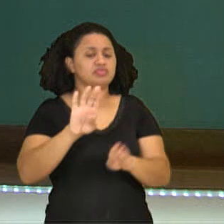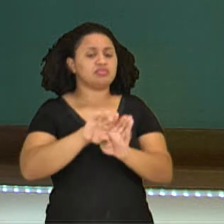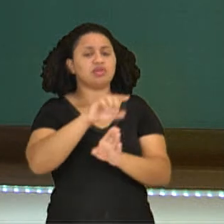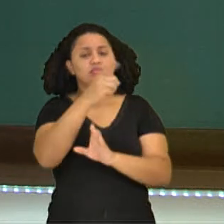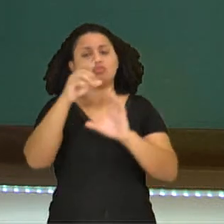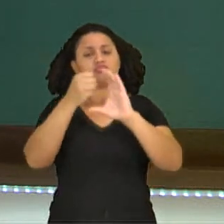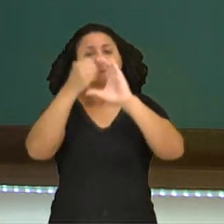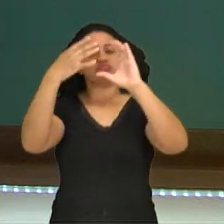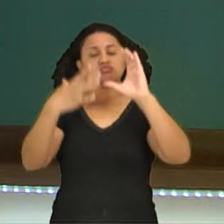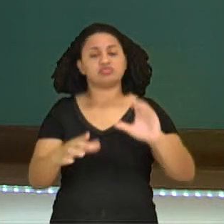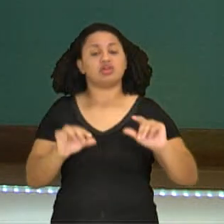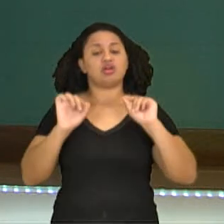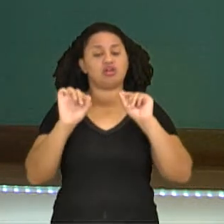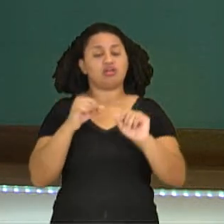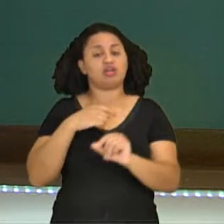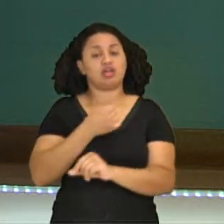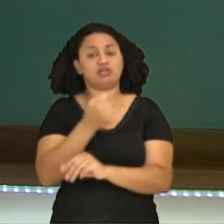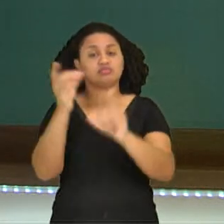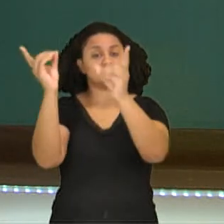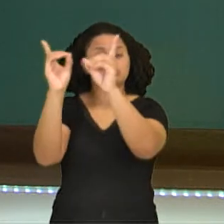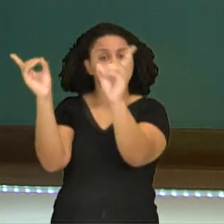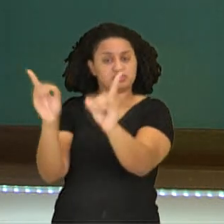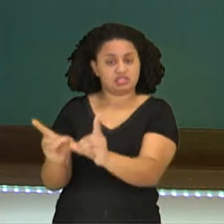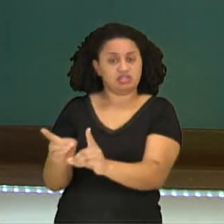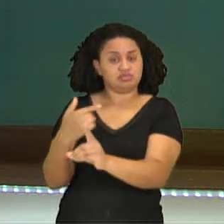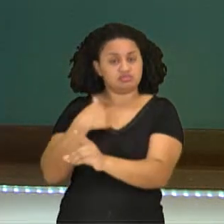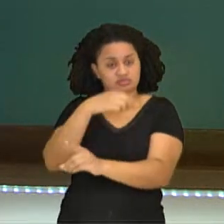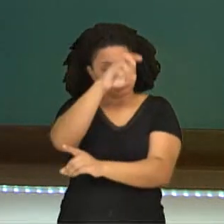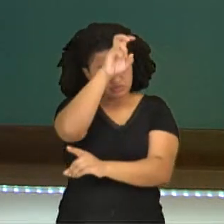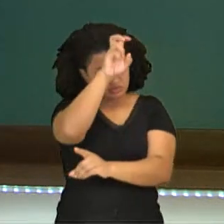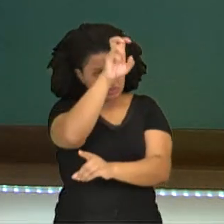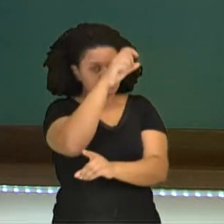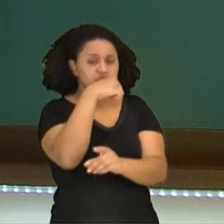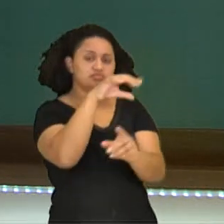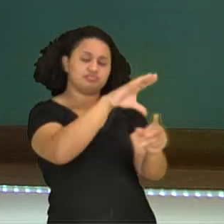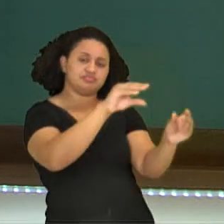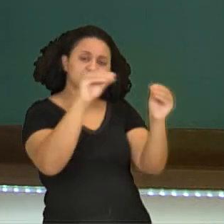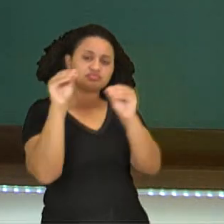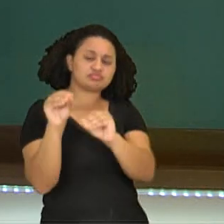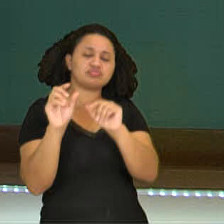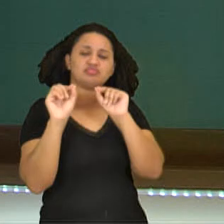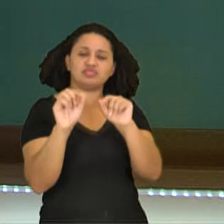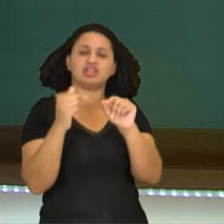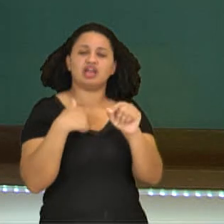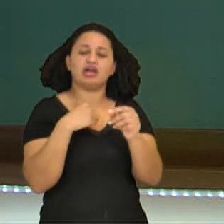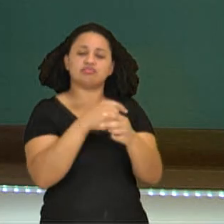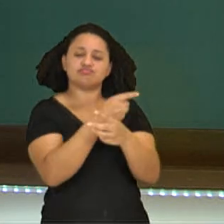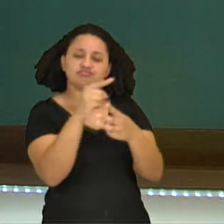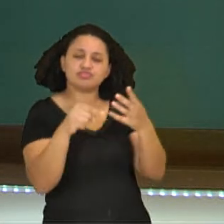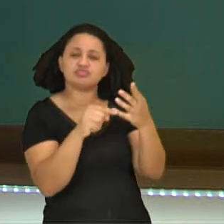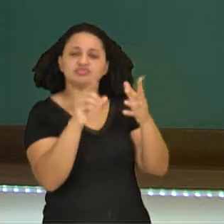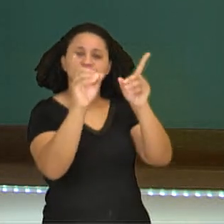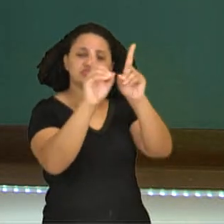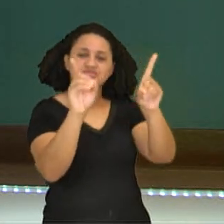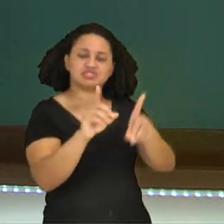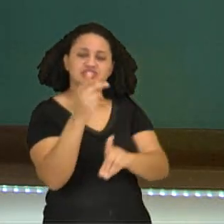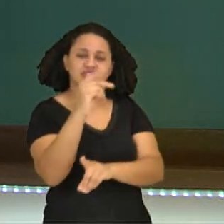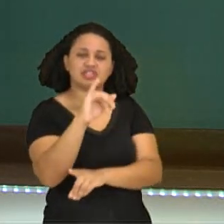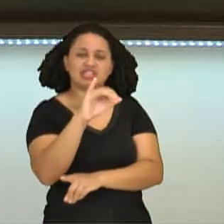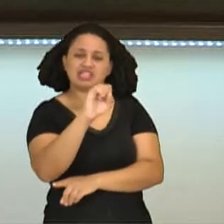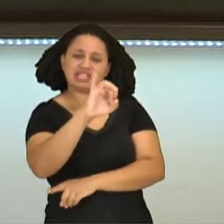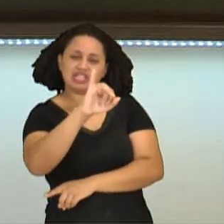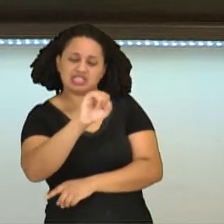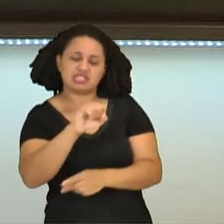muita atenção, os deuses egípcios pegaram emprestado Horus, Amon-Ra, Ísis,